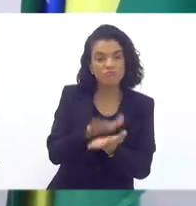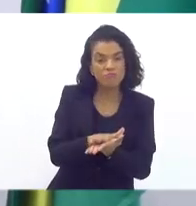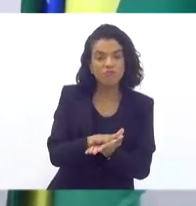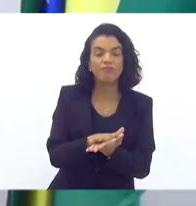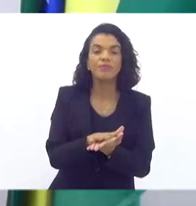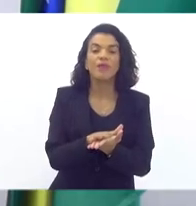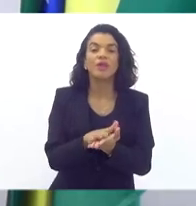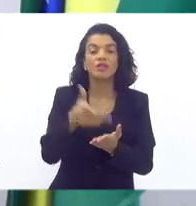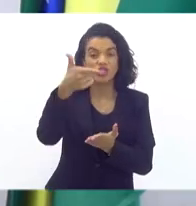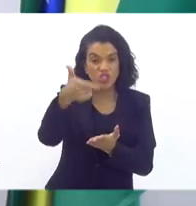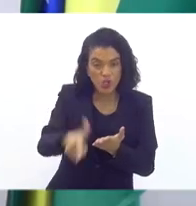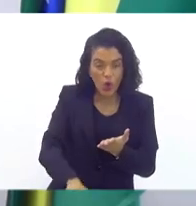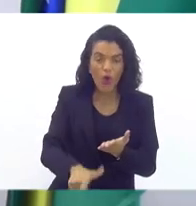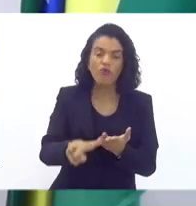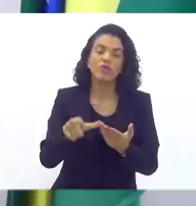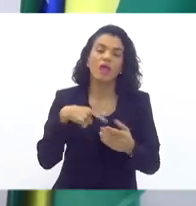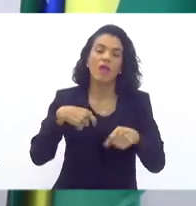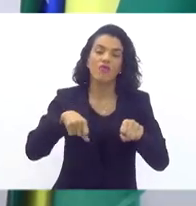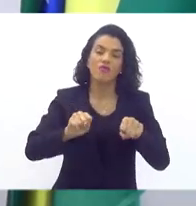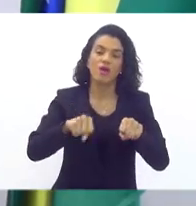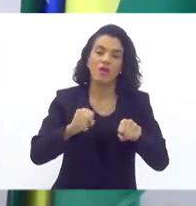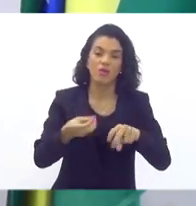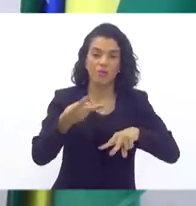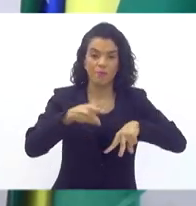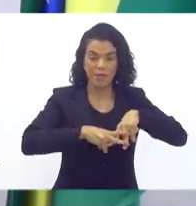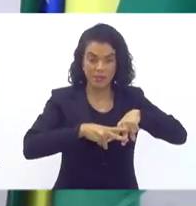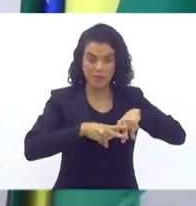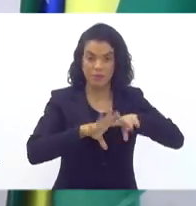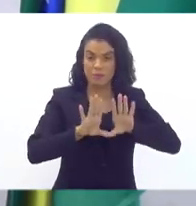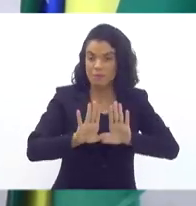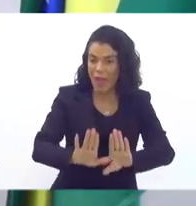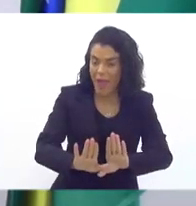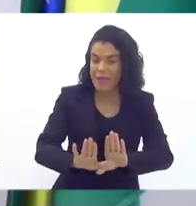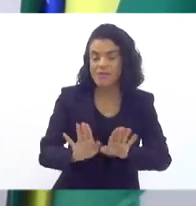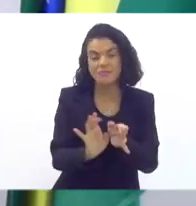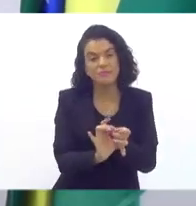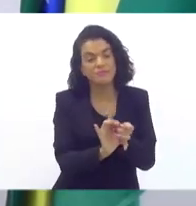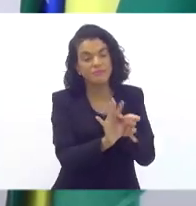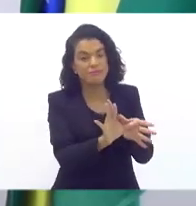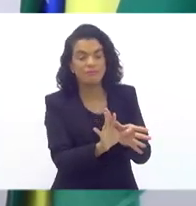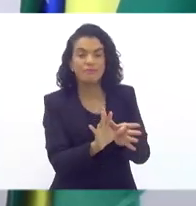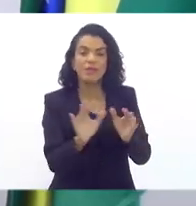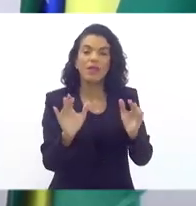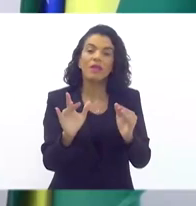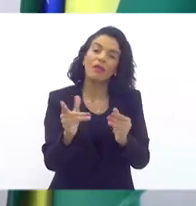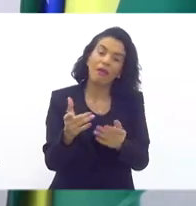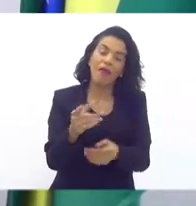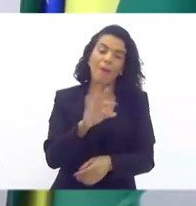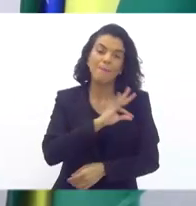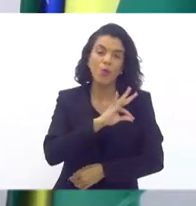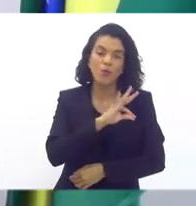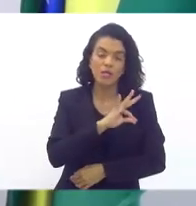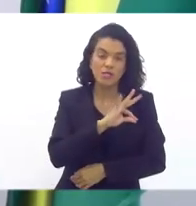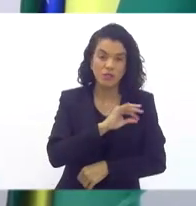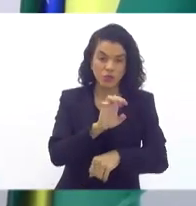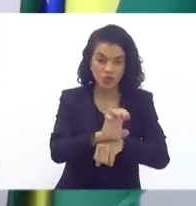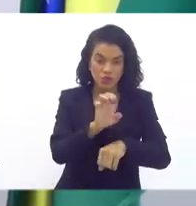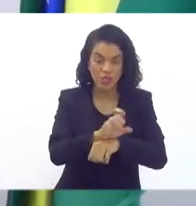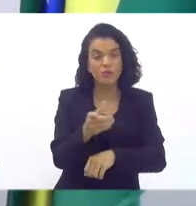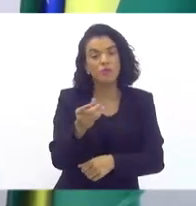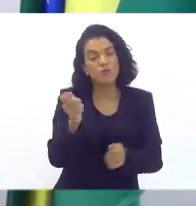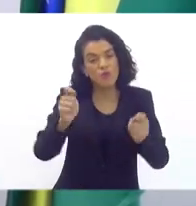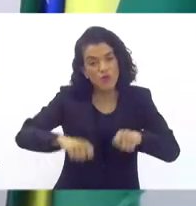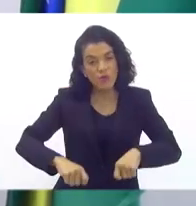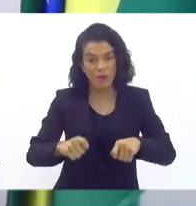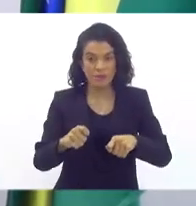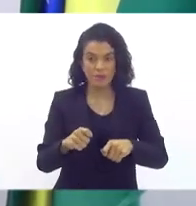depois na reincidência ele tem o seu veículo apreendido mas permitimos que a autoridade policial pudesse fazer essas abordagens